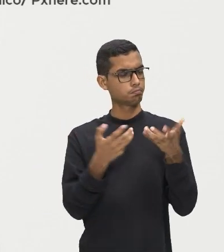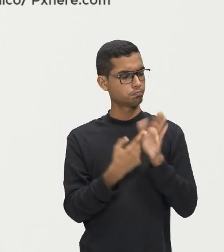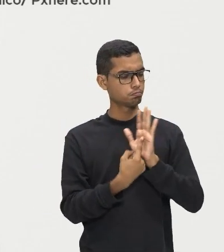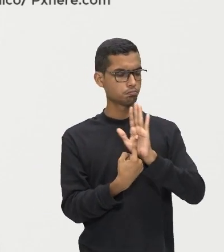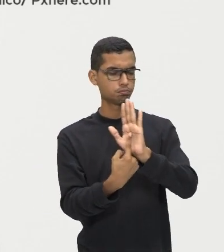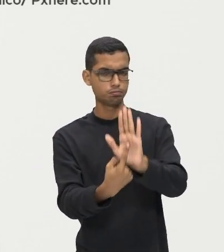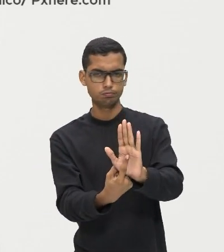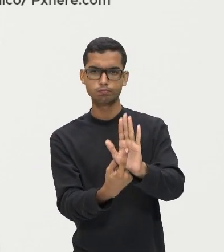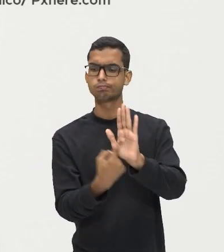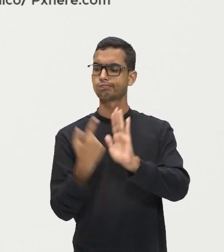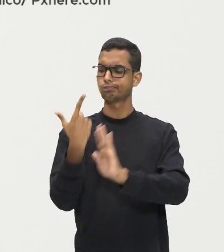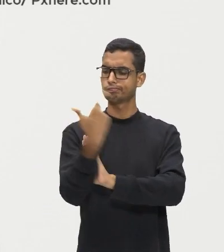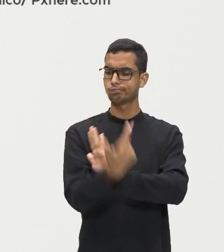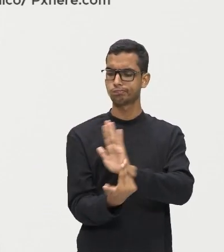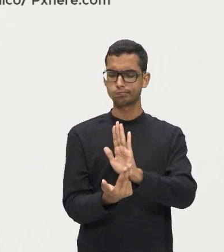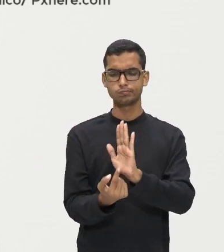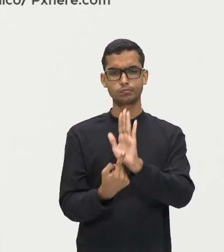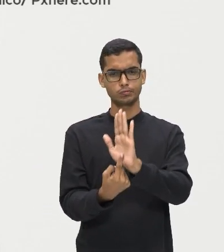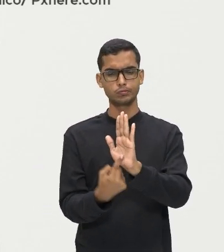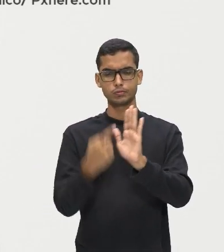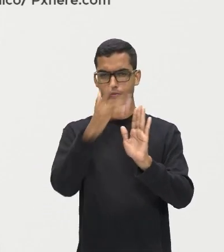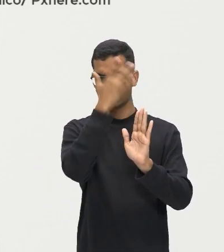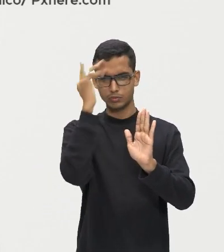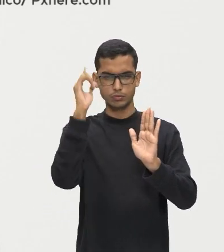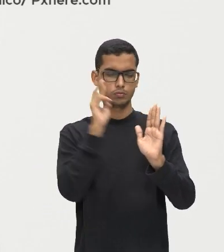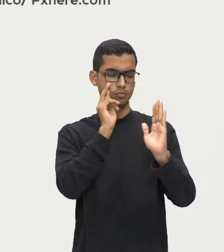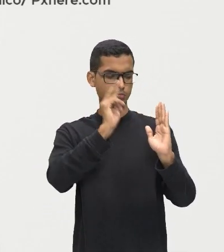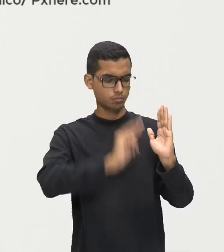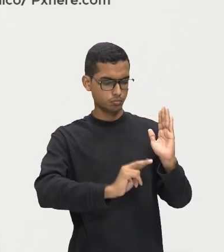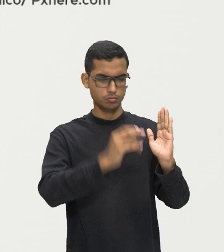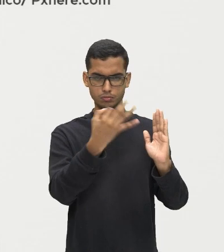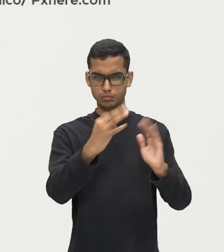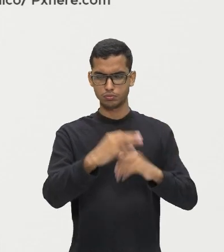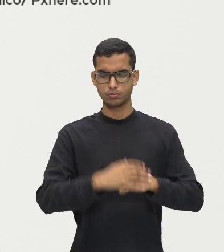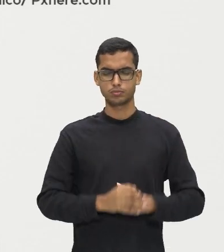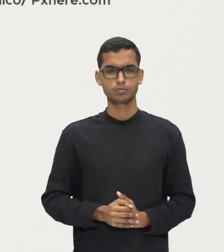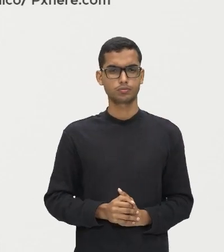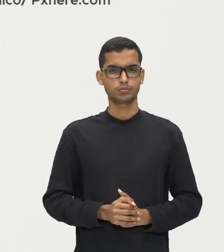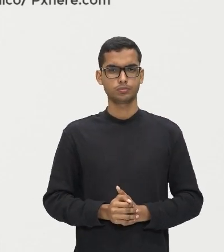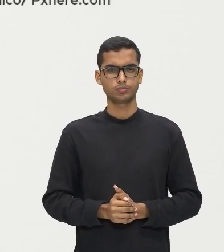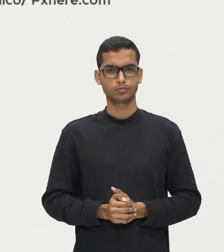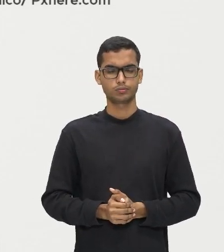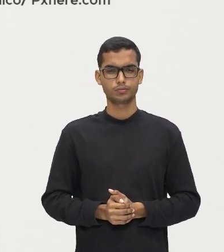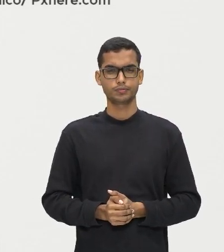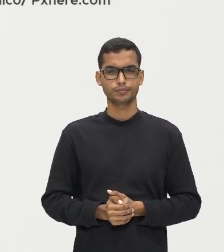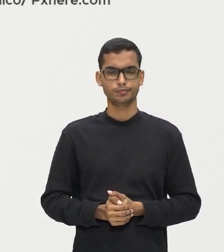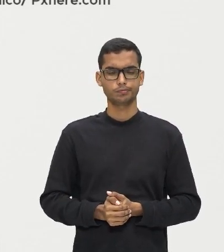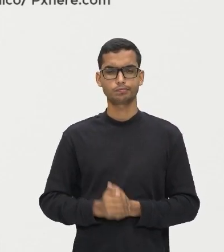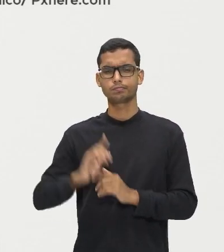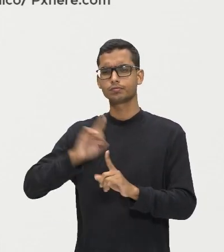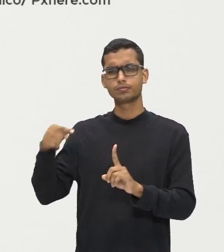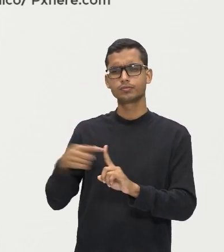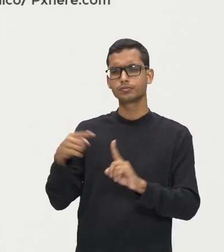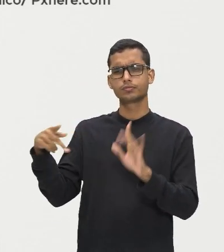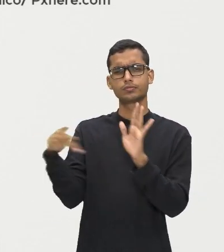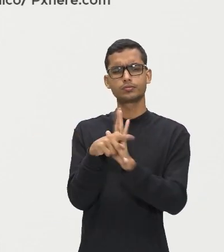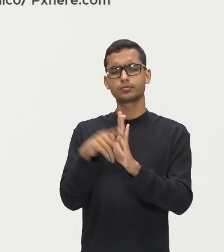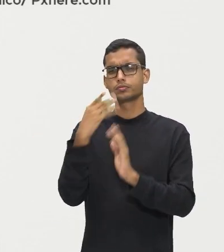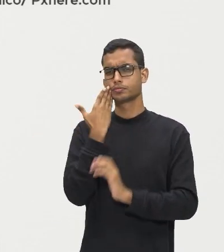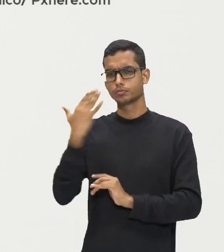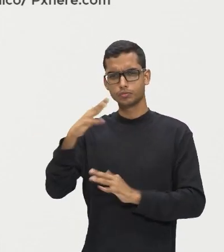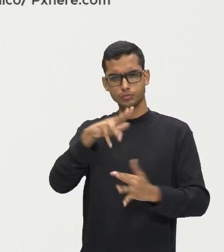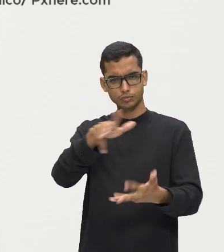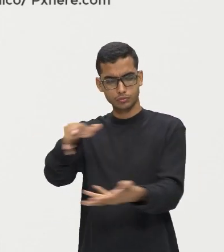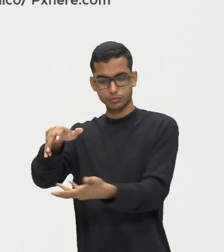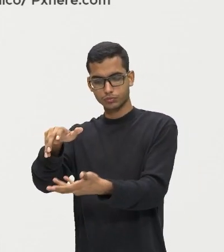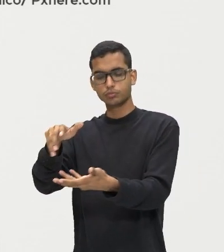mapa, deseja demonstrar, deseja te apresentar. Então, qual é então a finalidade desse globo terrestre? Ele quer